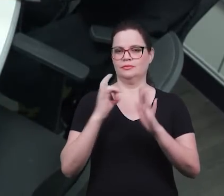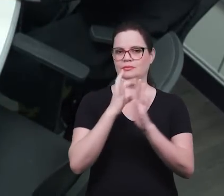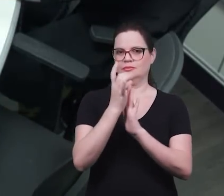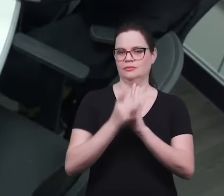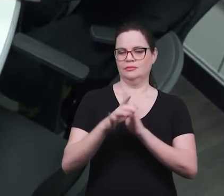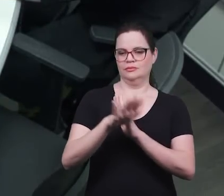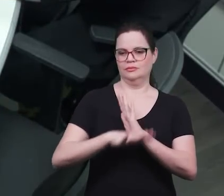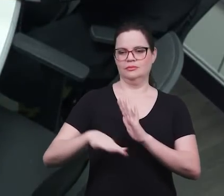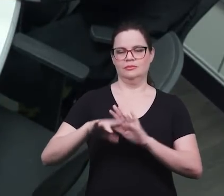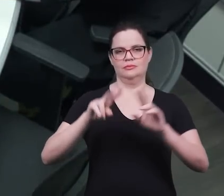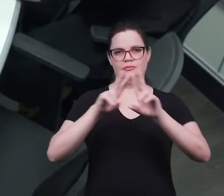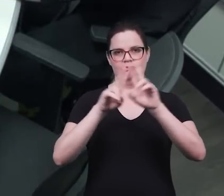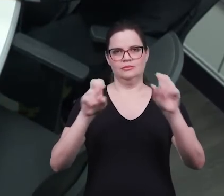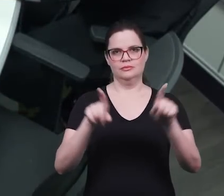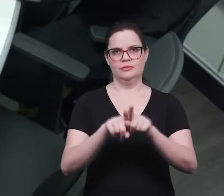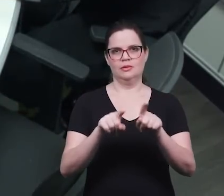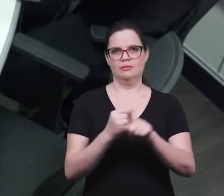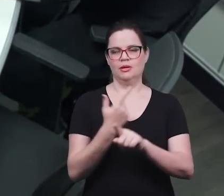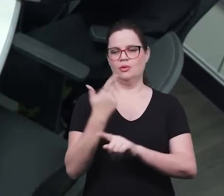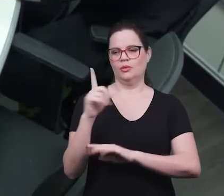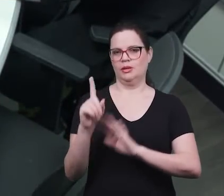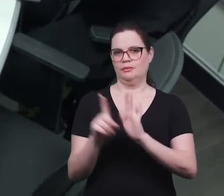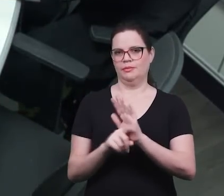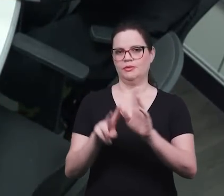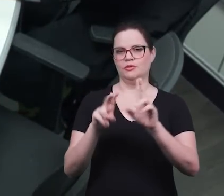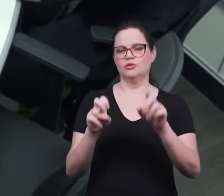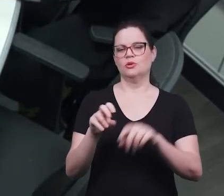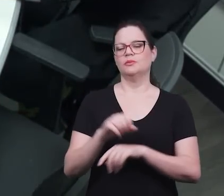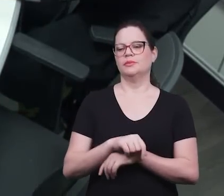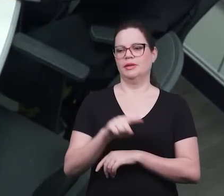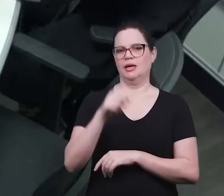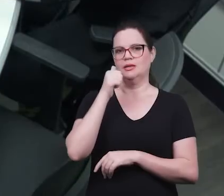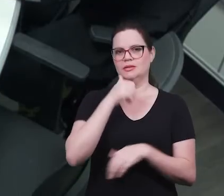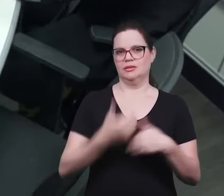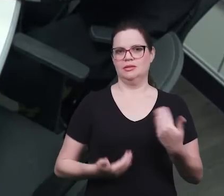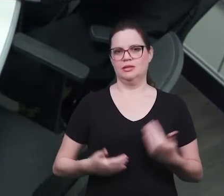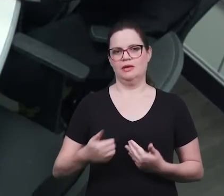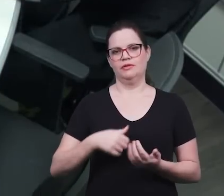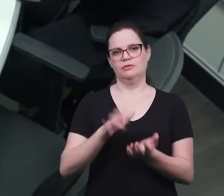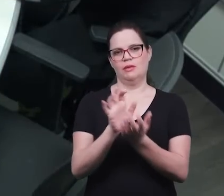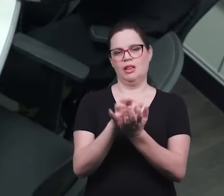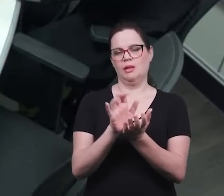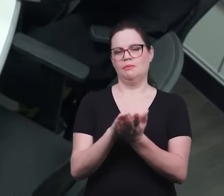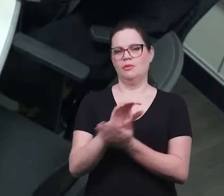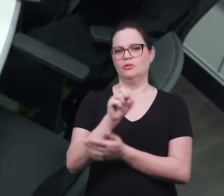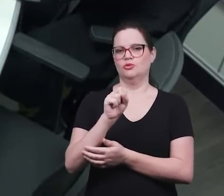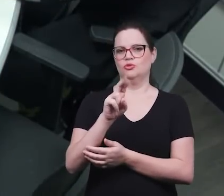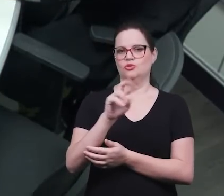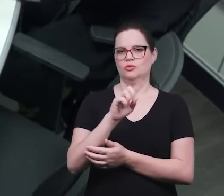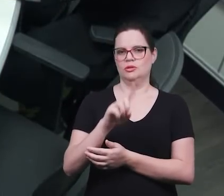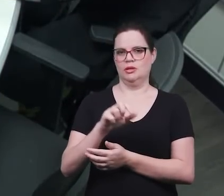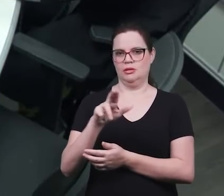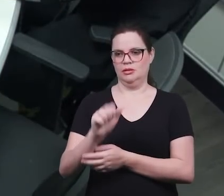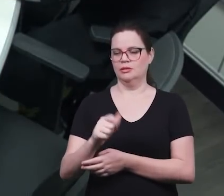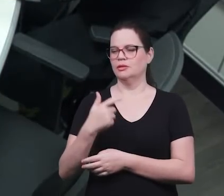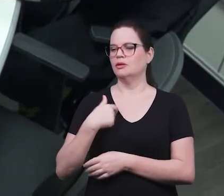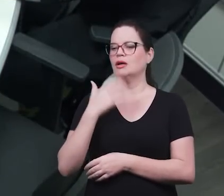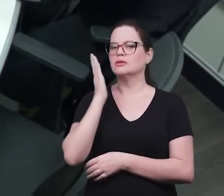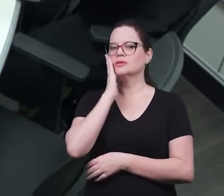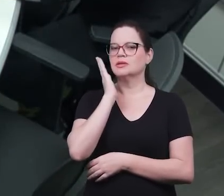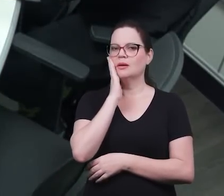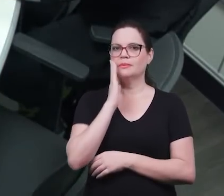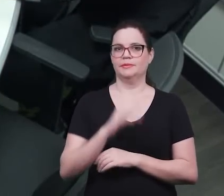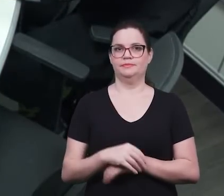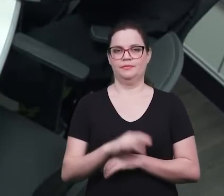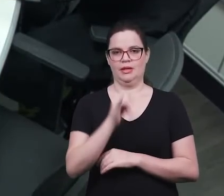nesse assunto. Outra pergunta que chegou aqui pra gente é da Suzana, de Recife, Pernambuco. Gostaria de saber, doutor,